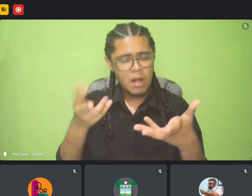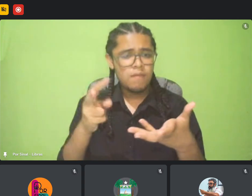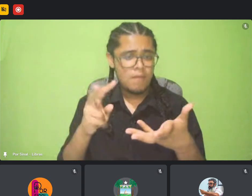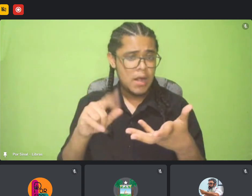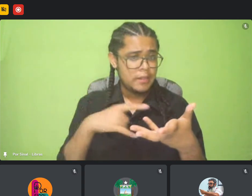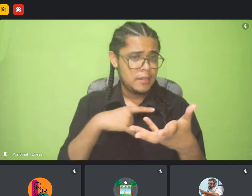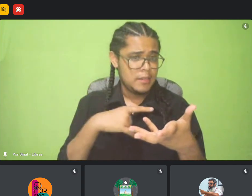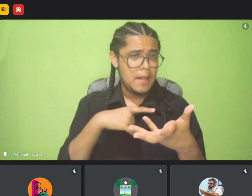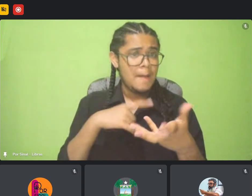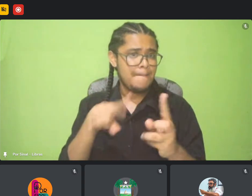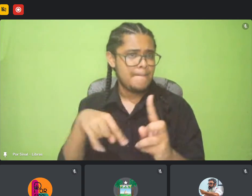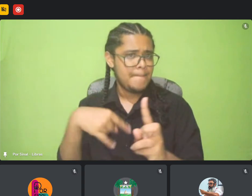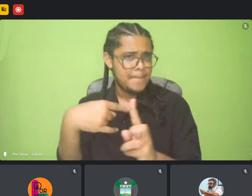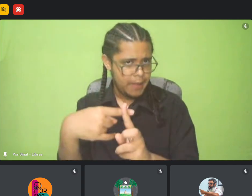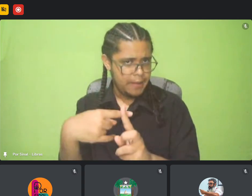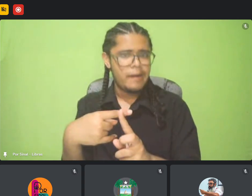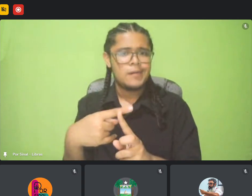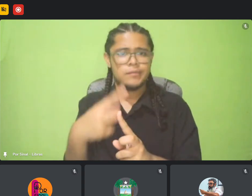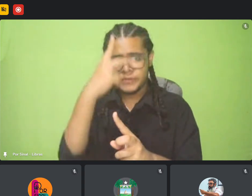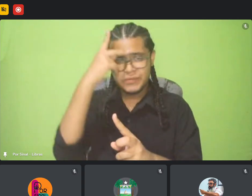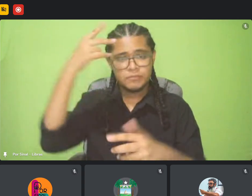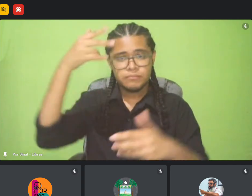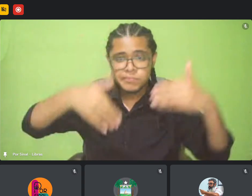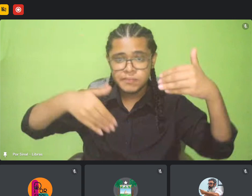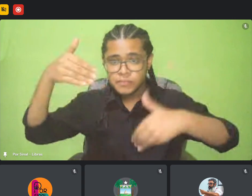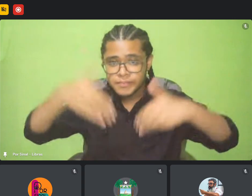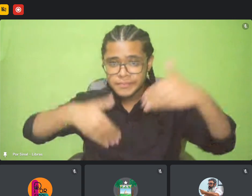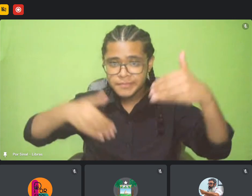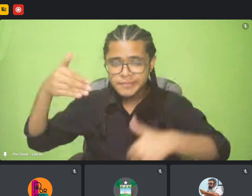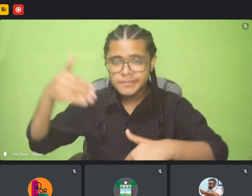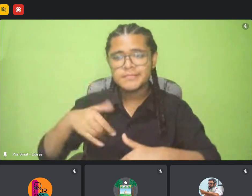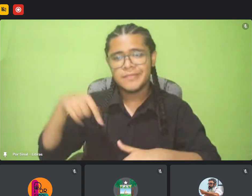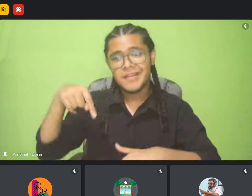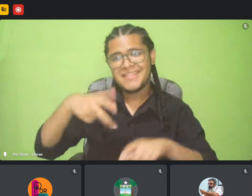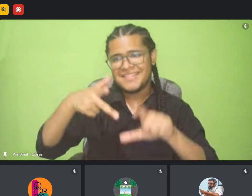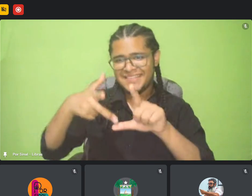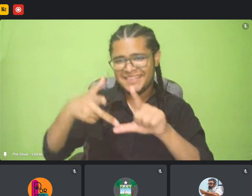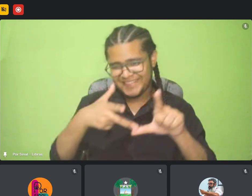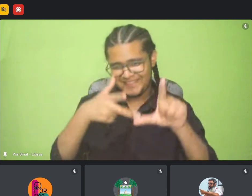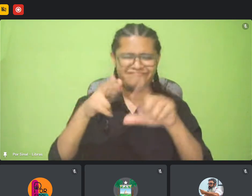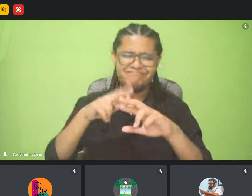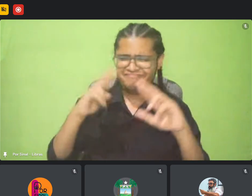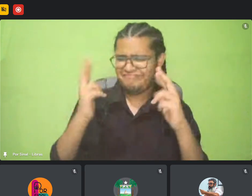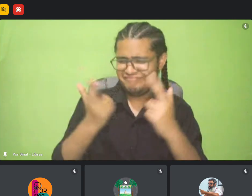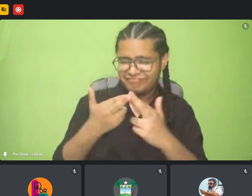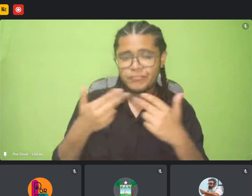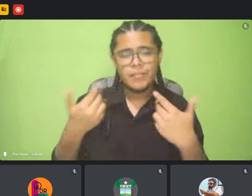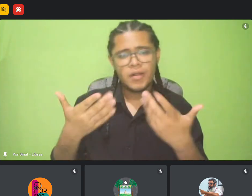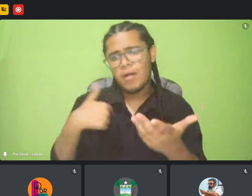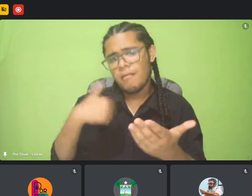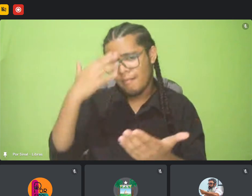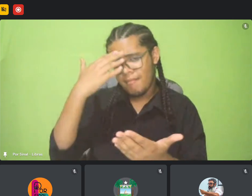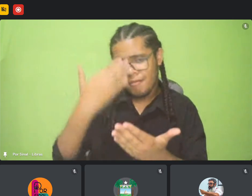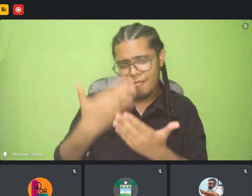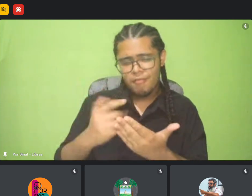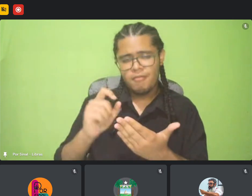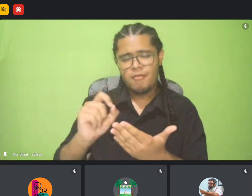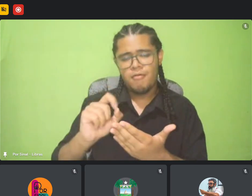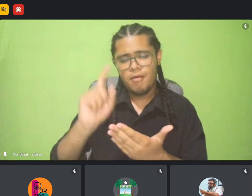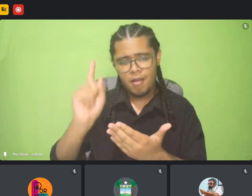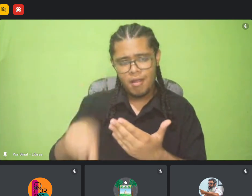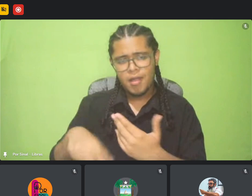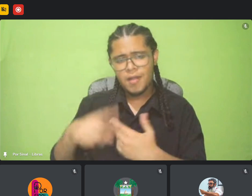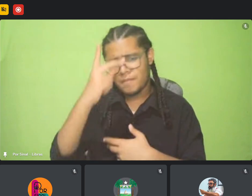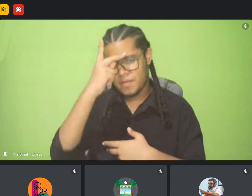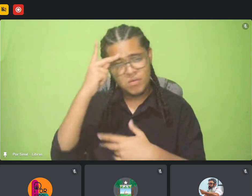de toda forma, acredito que as pessoas desse segmento já estavam, já estavam